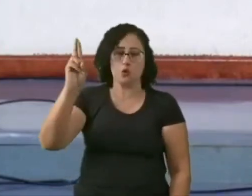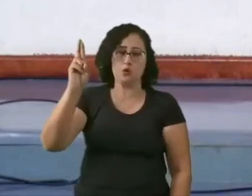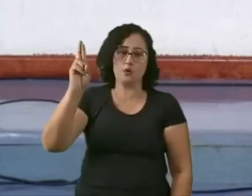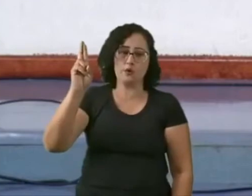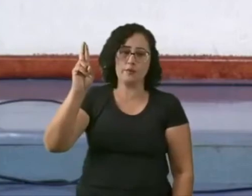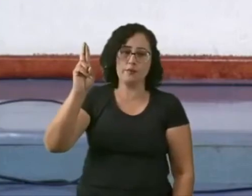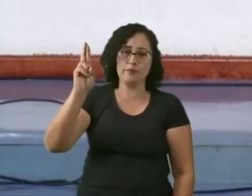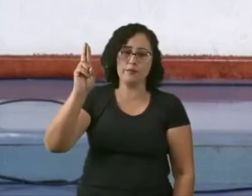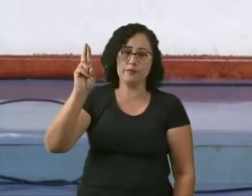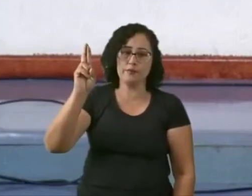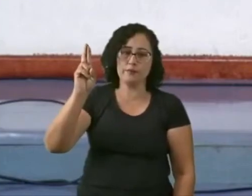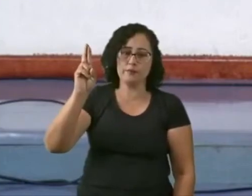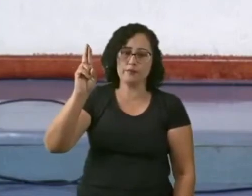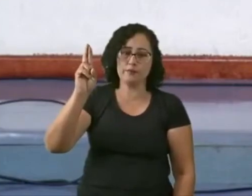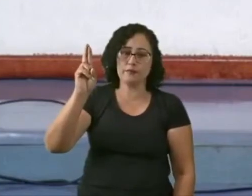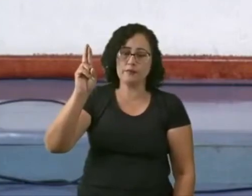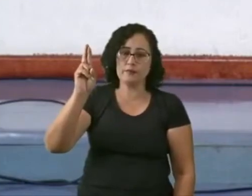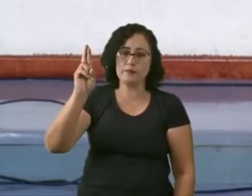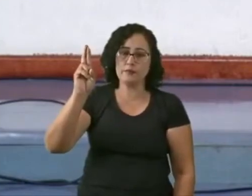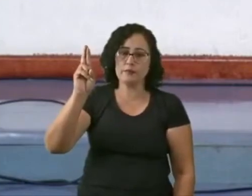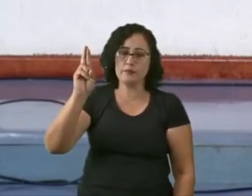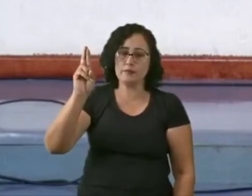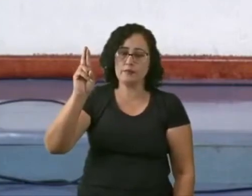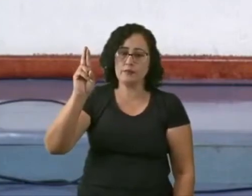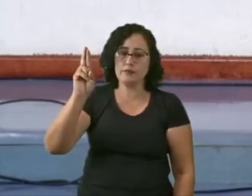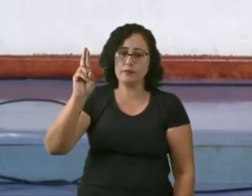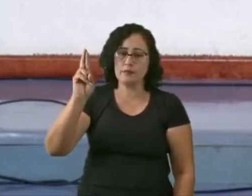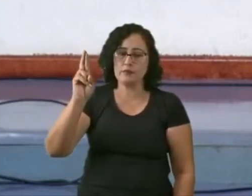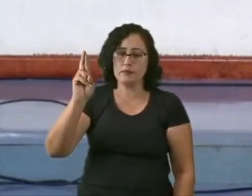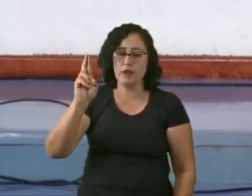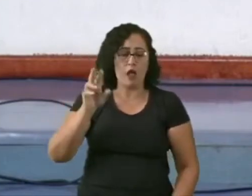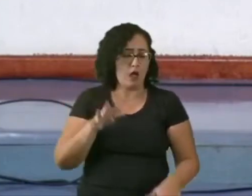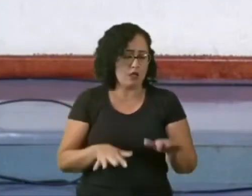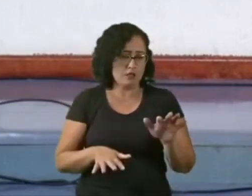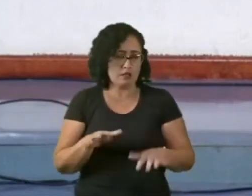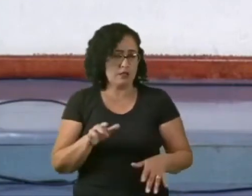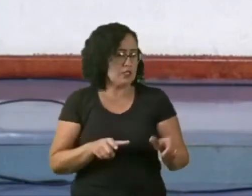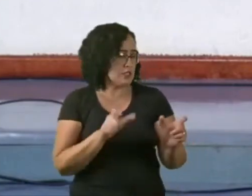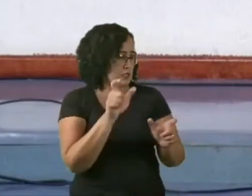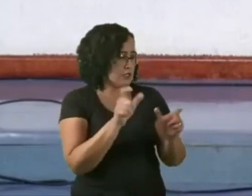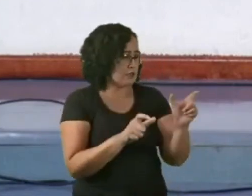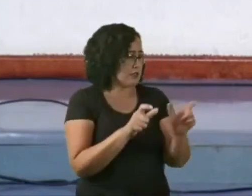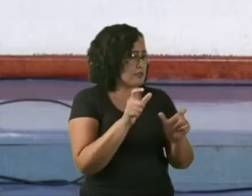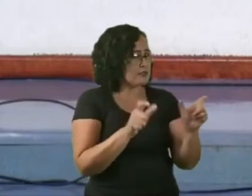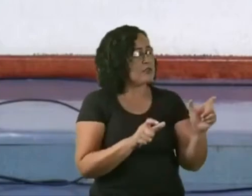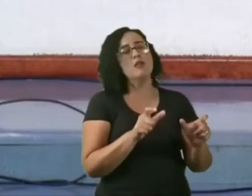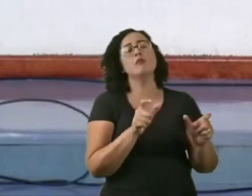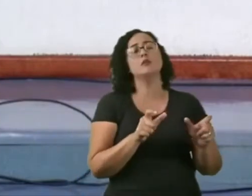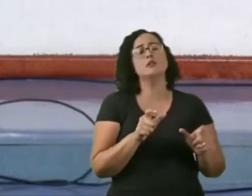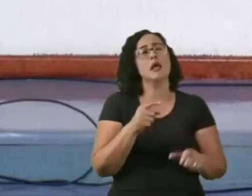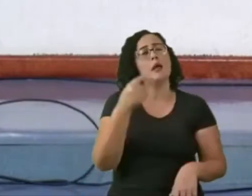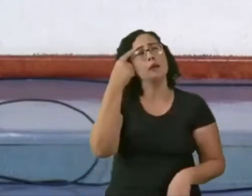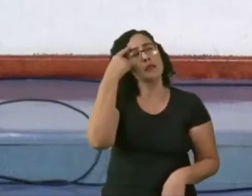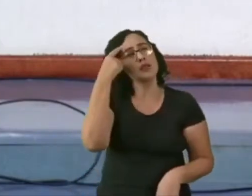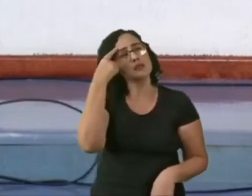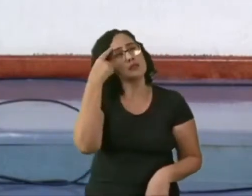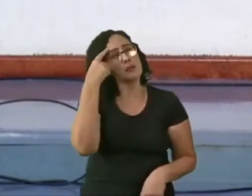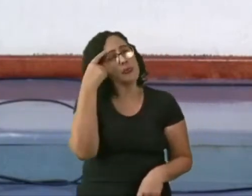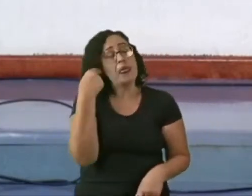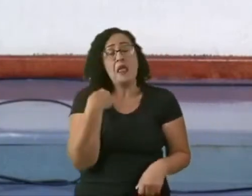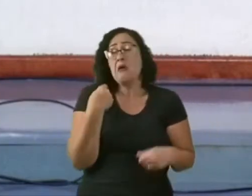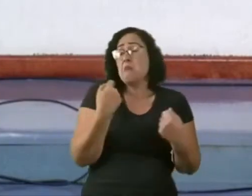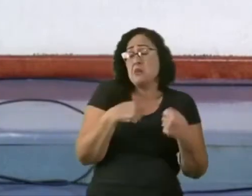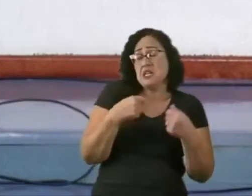As pessoas têm um Jesus utilitário, um Jesus descartável,